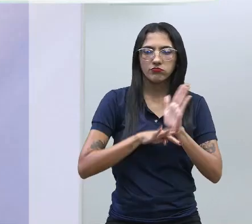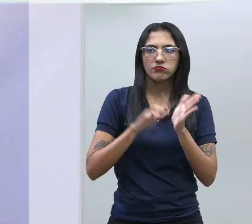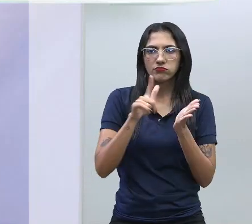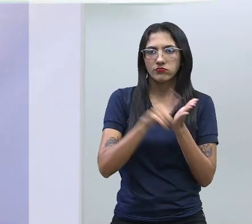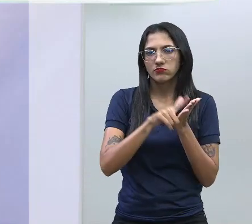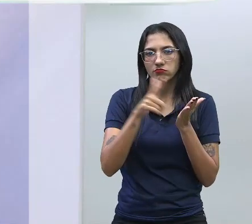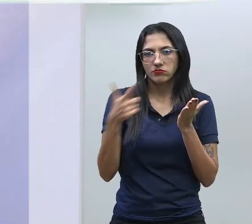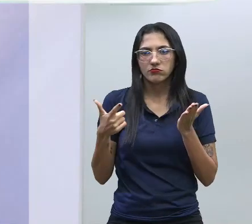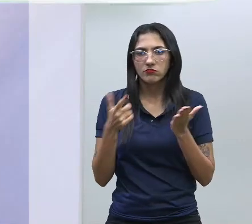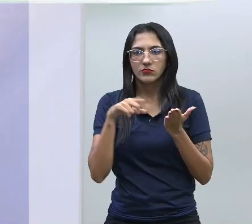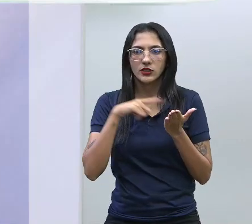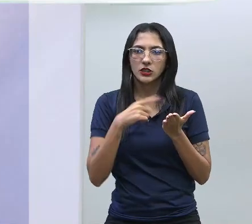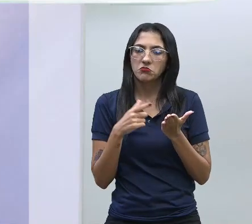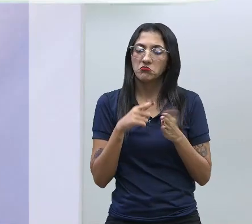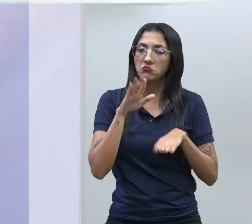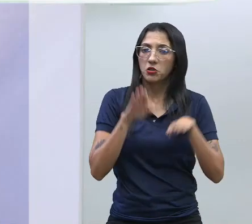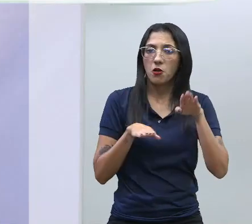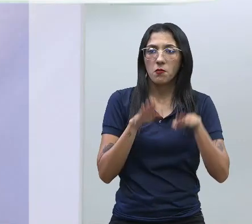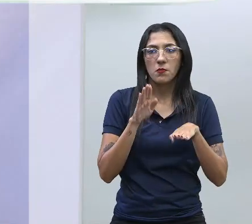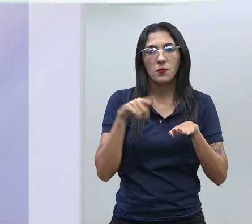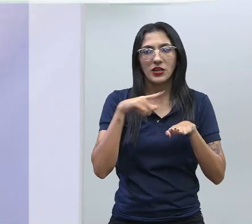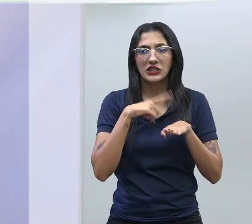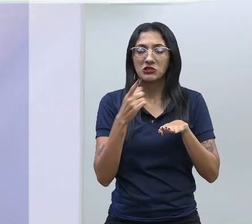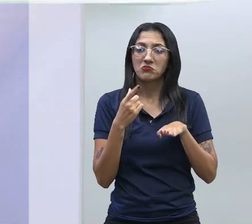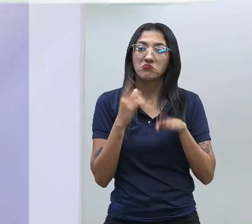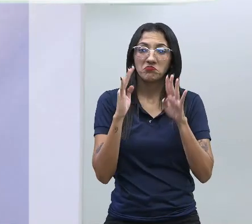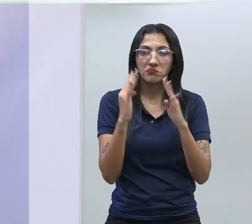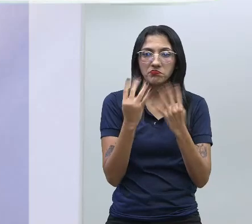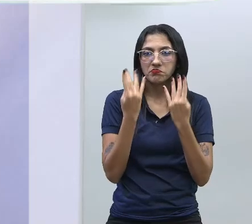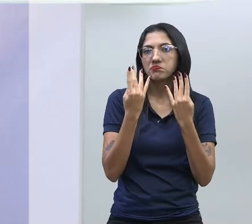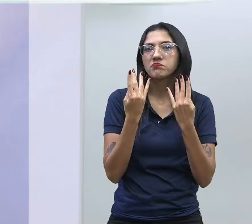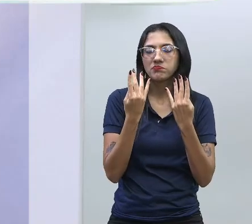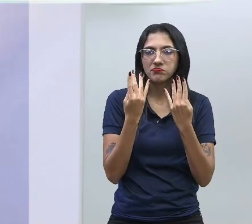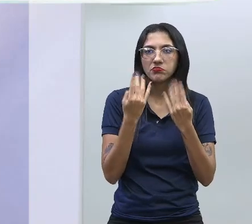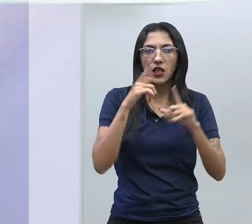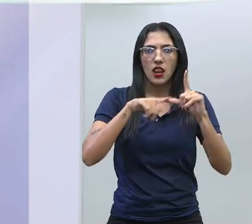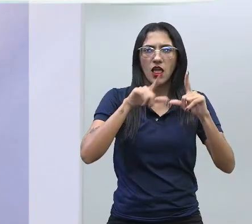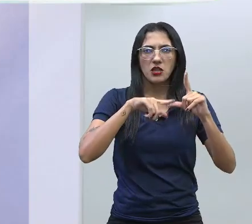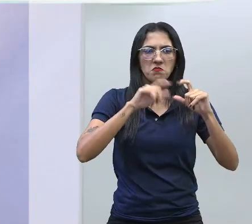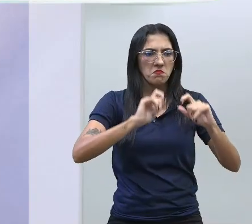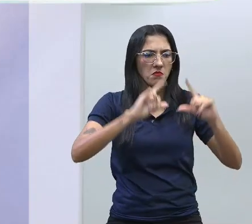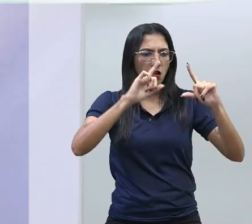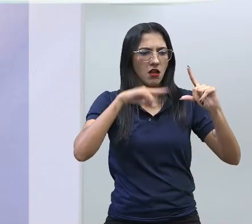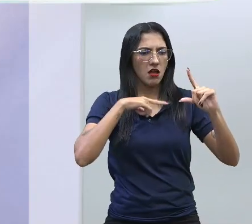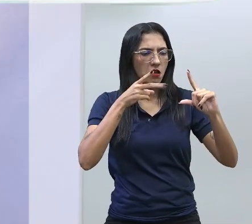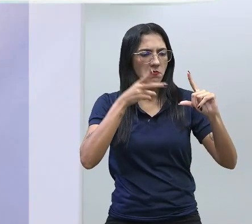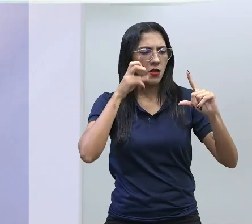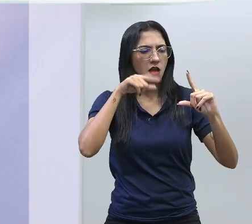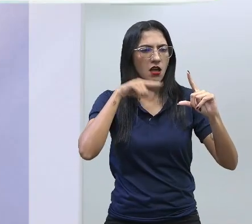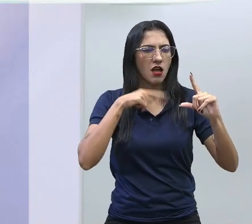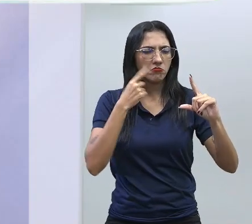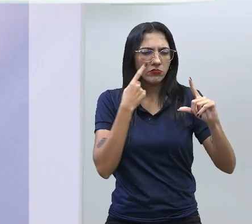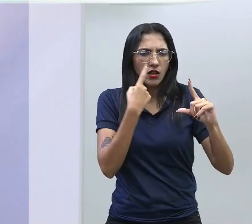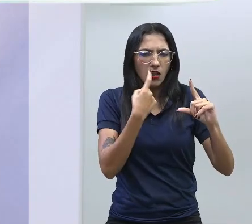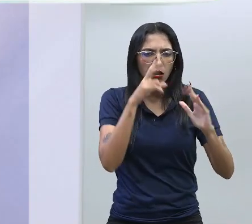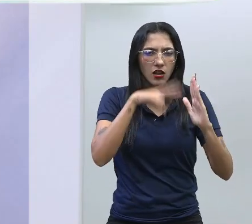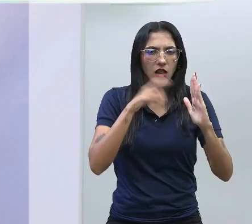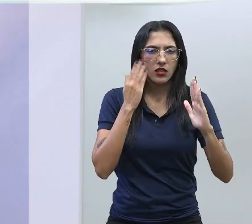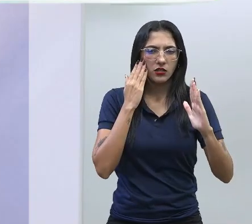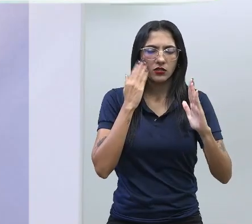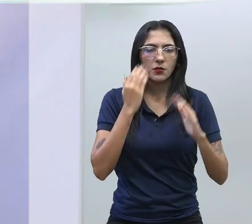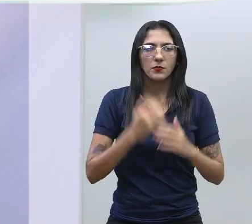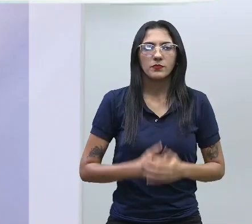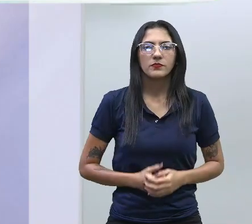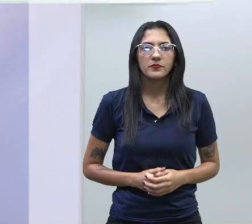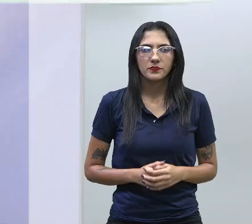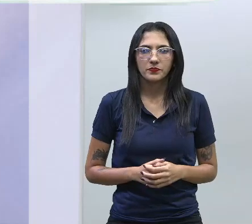manchete, geralmente são bem chamativas, que é para prender a atenção mesmo do leitor. O